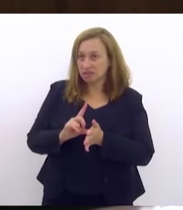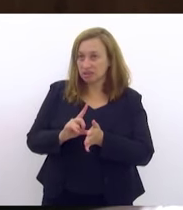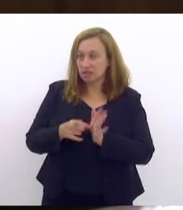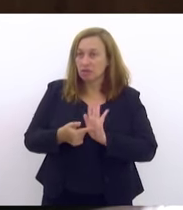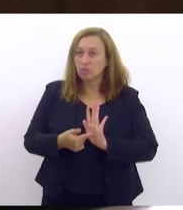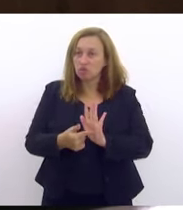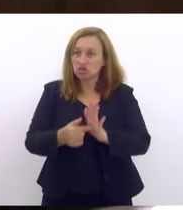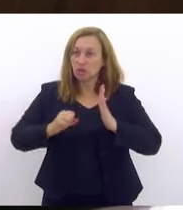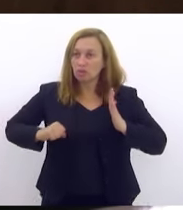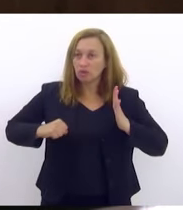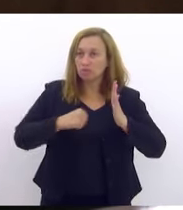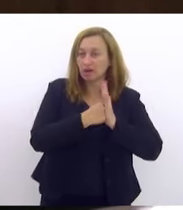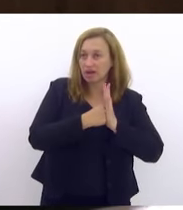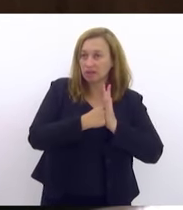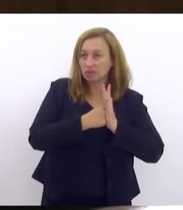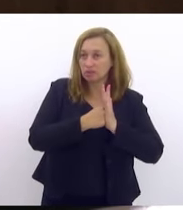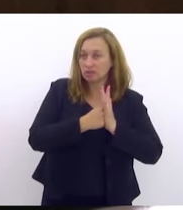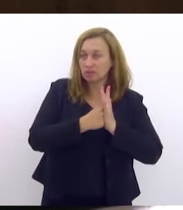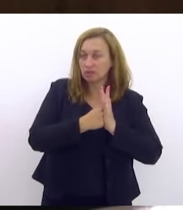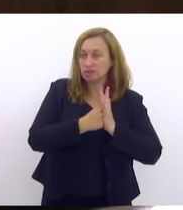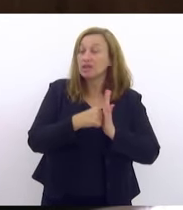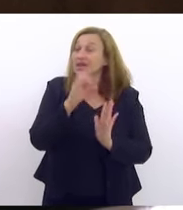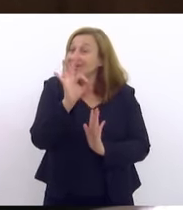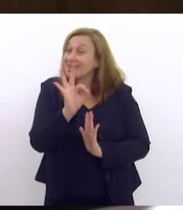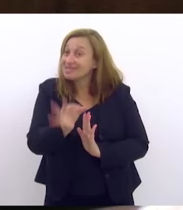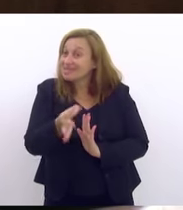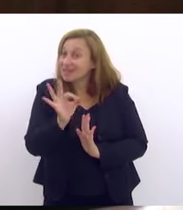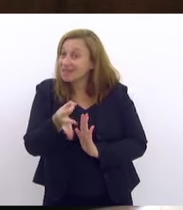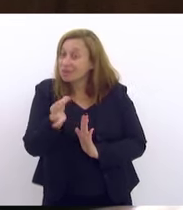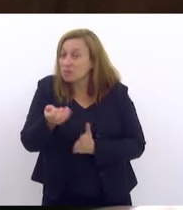mostrar um impacto na receita, que era exatamente